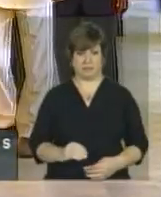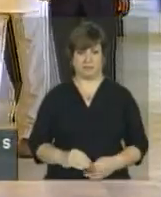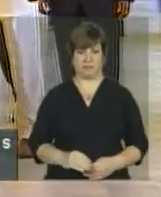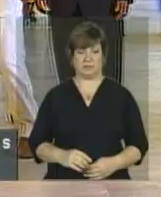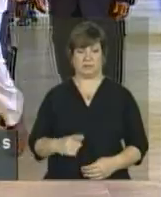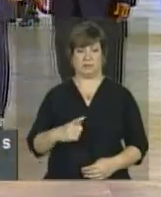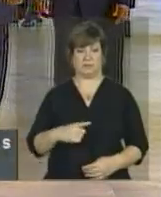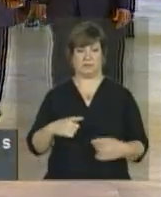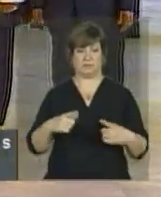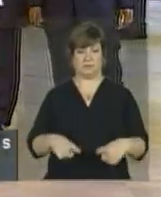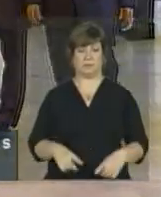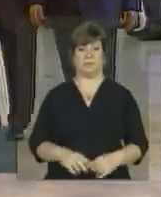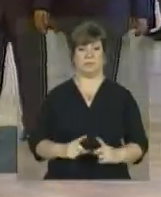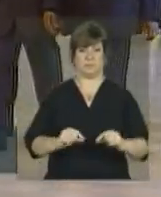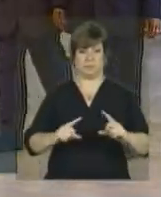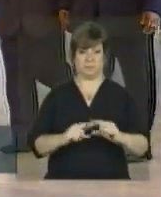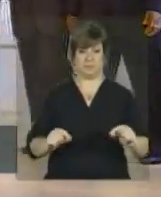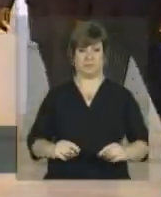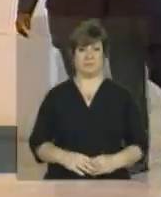na Sala de Tratados.